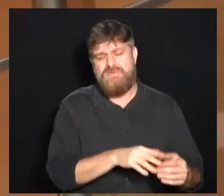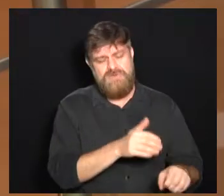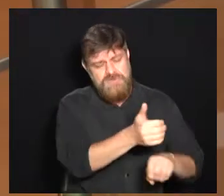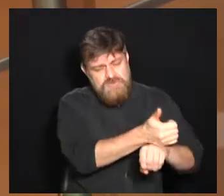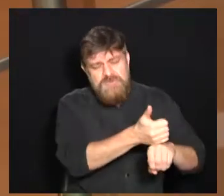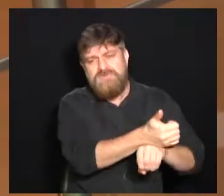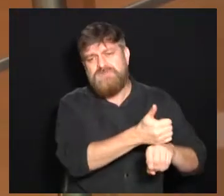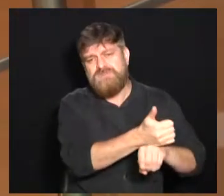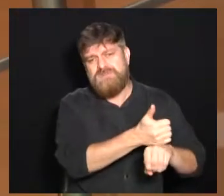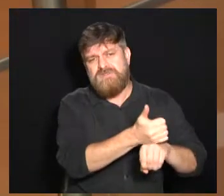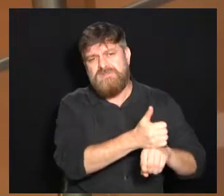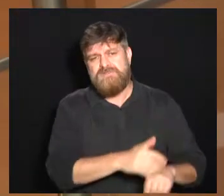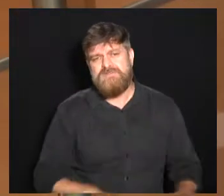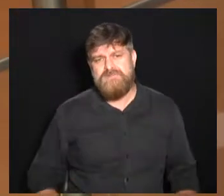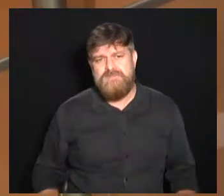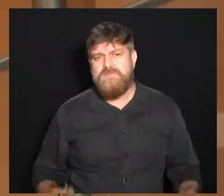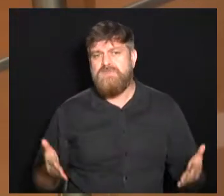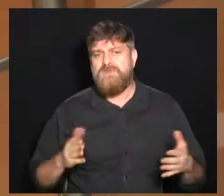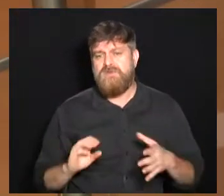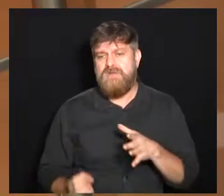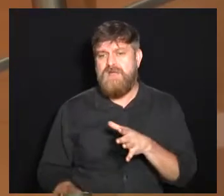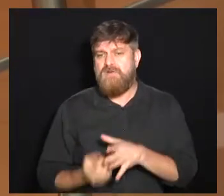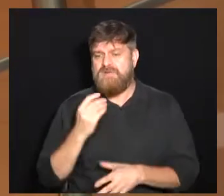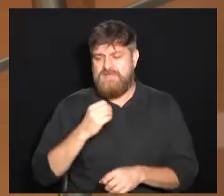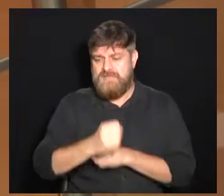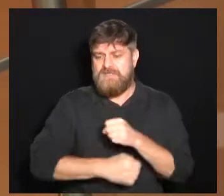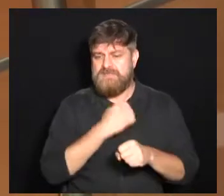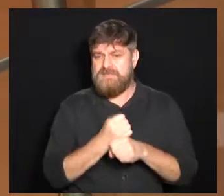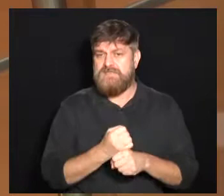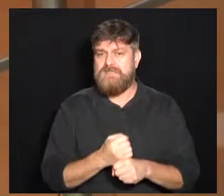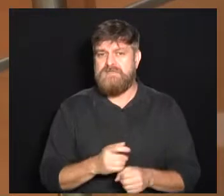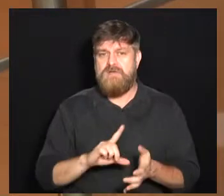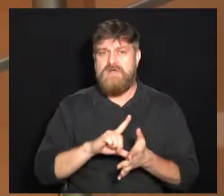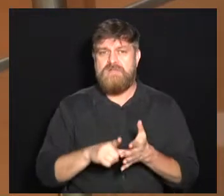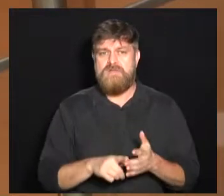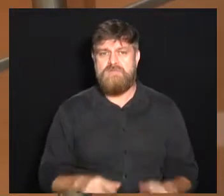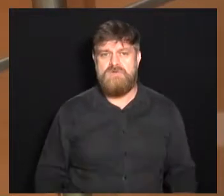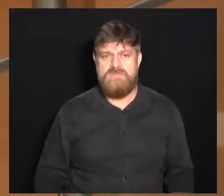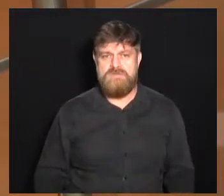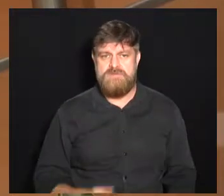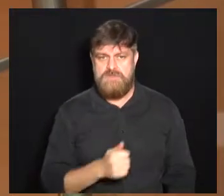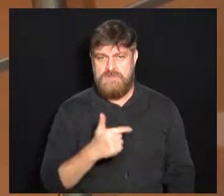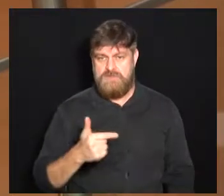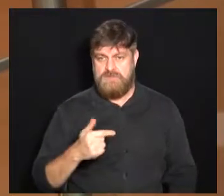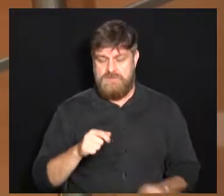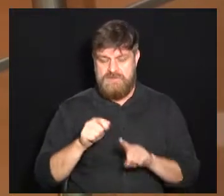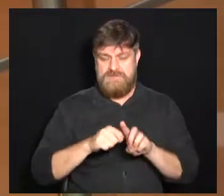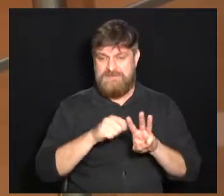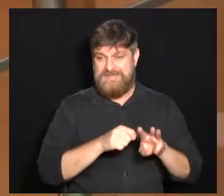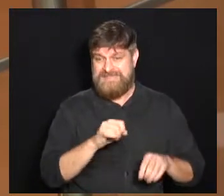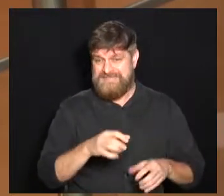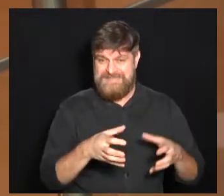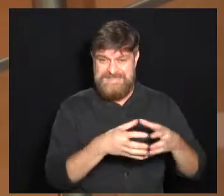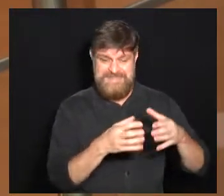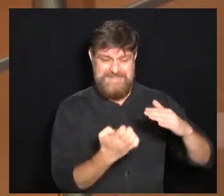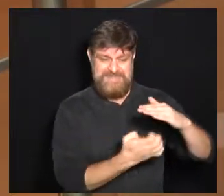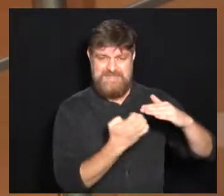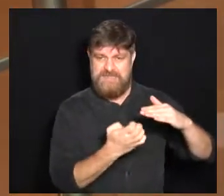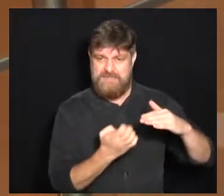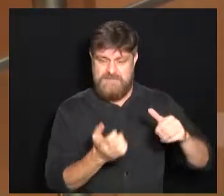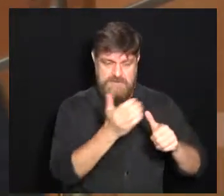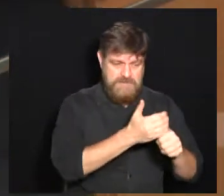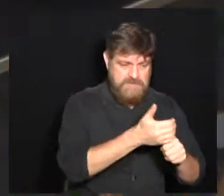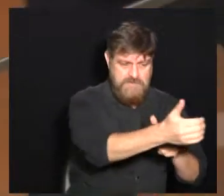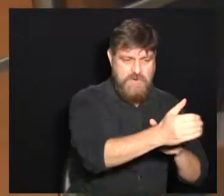estão lá. E vai ficar... Aí acontece isso esse ano, como a licitação são 12 meses, se essa empresa que vai entrar lá,